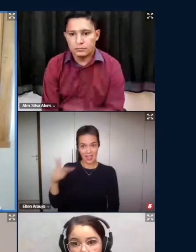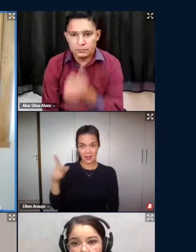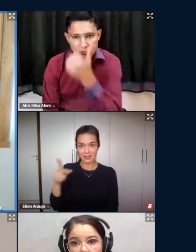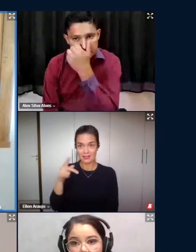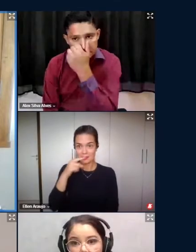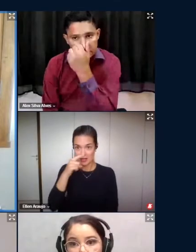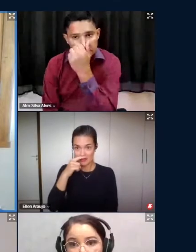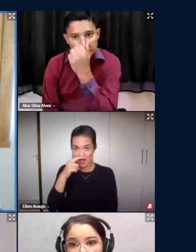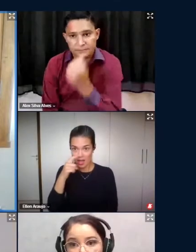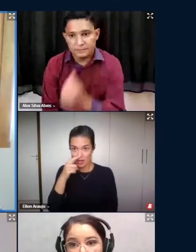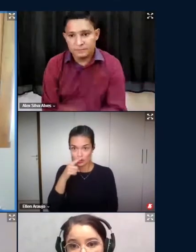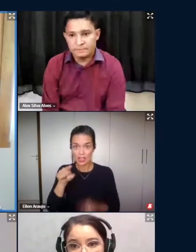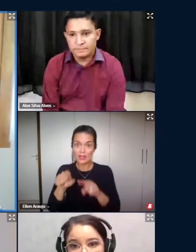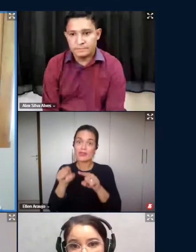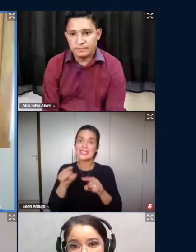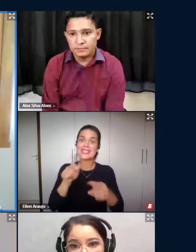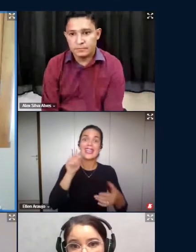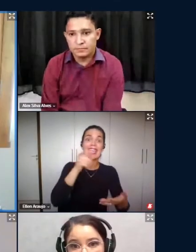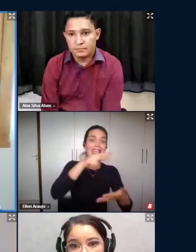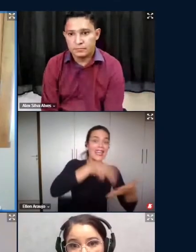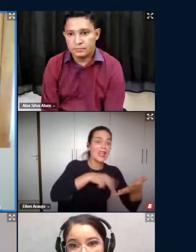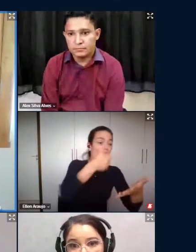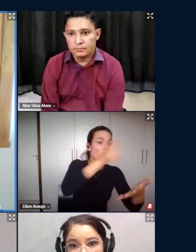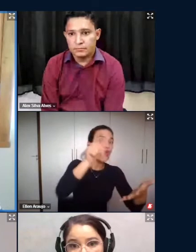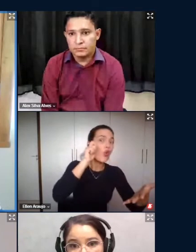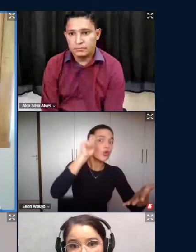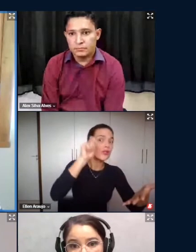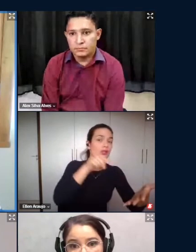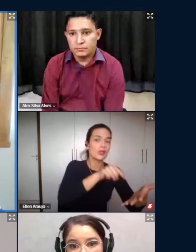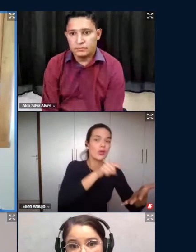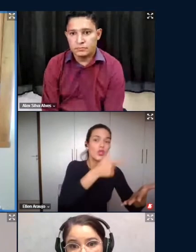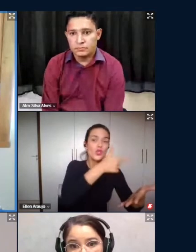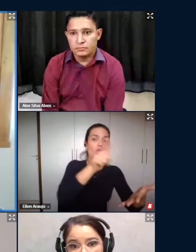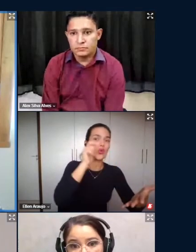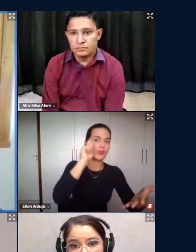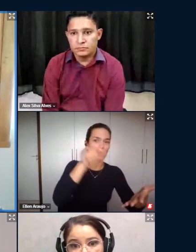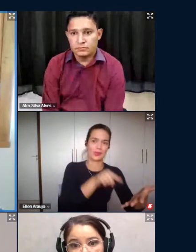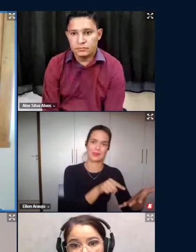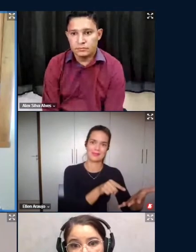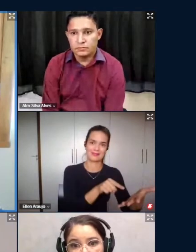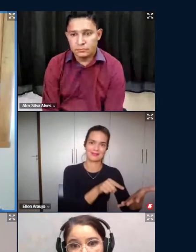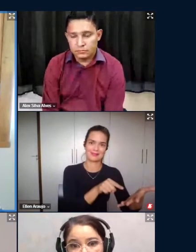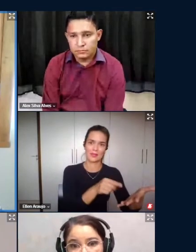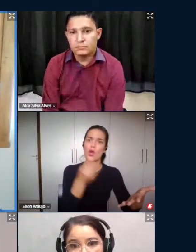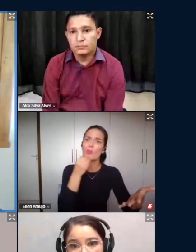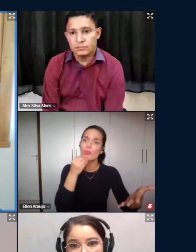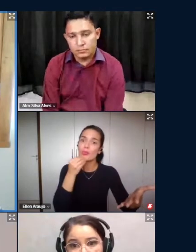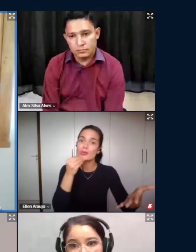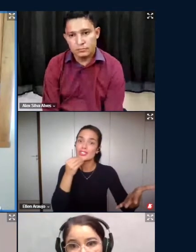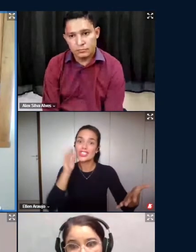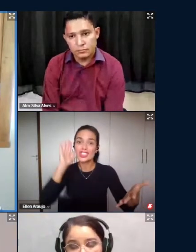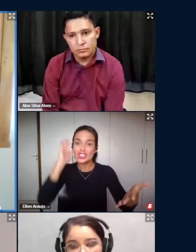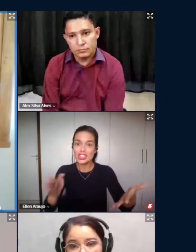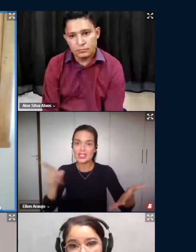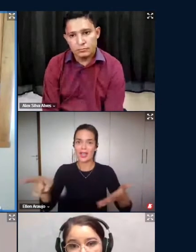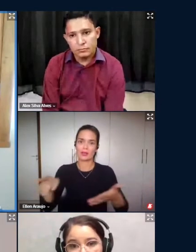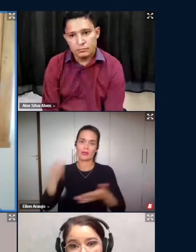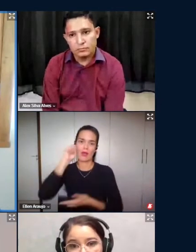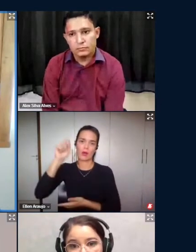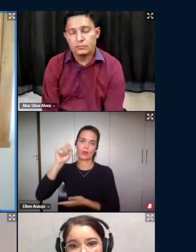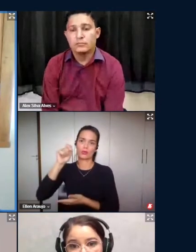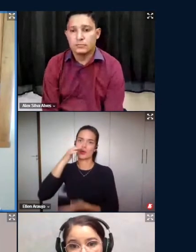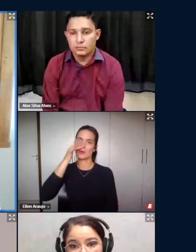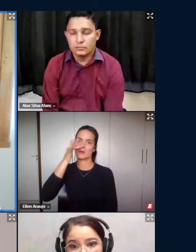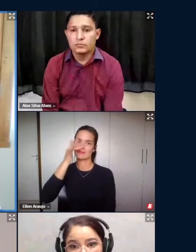Faust, 2013, tu leste por Tuch, 2017. Faust, 2007, tu leste